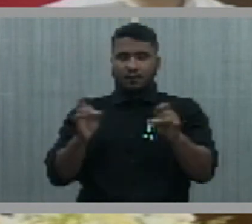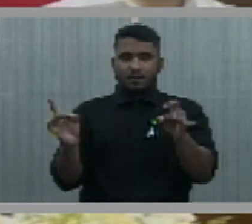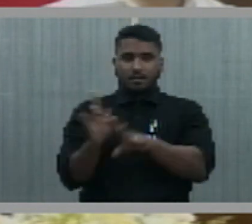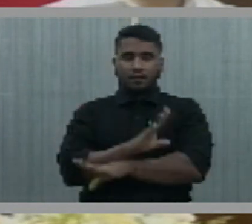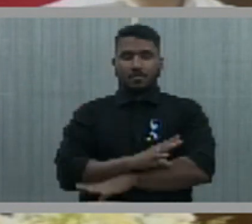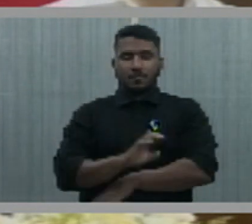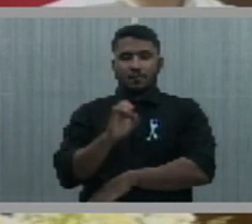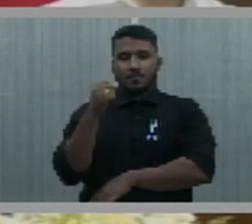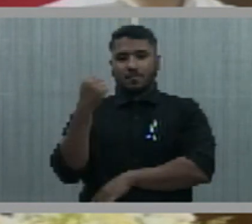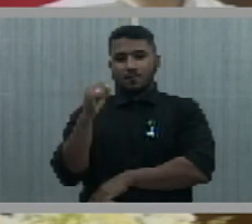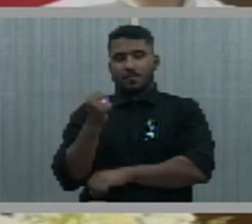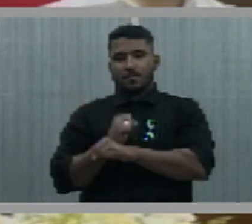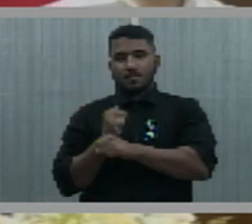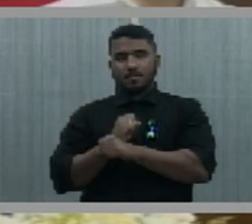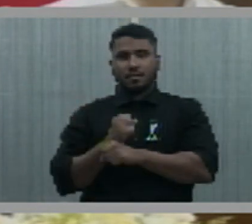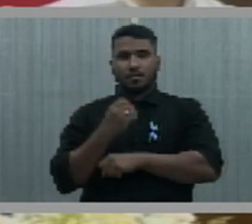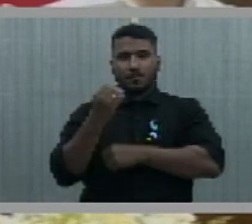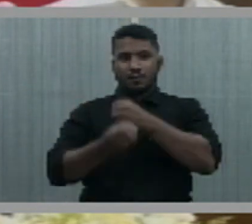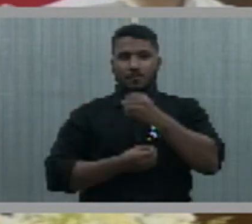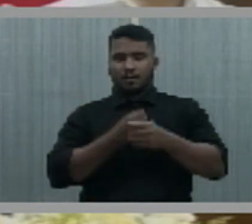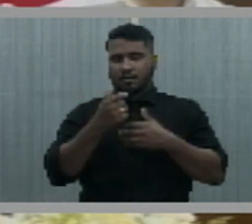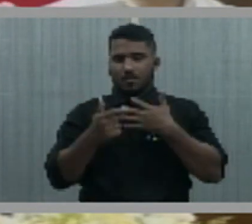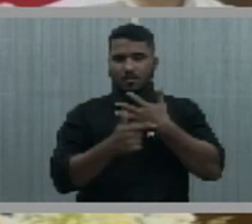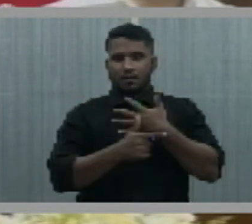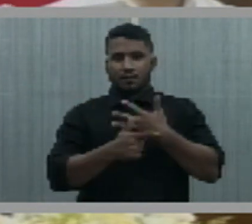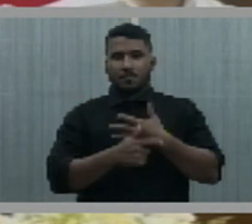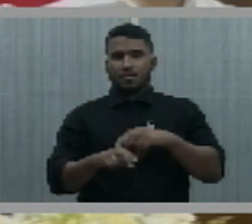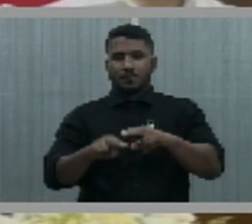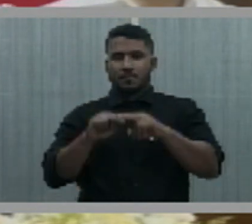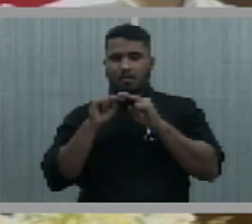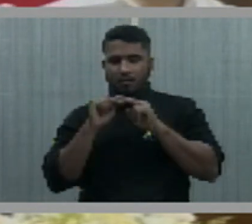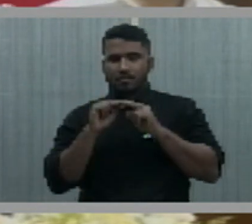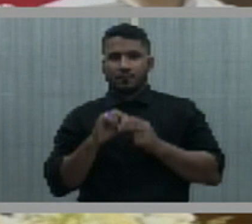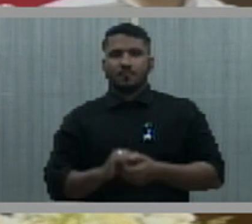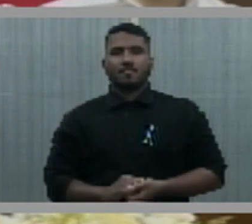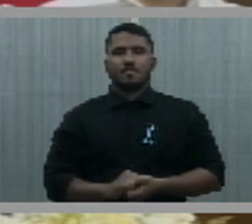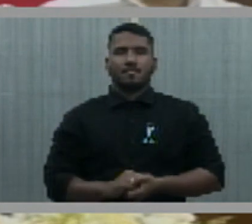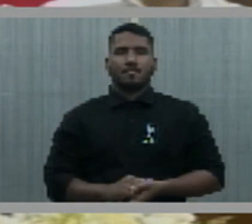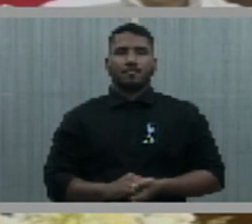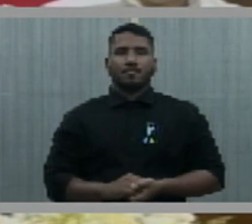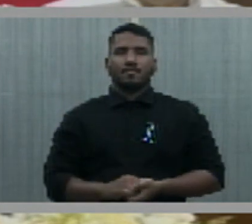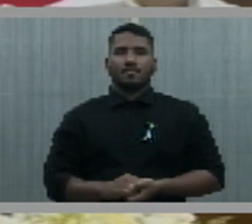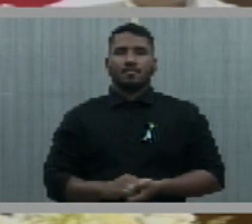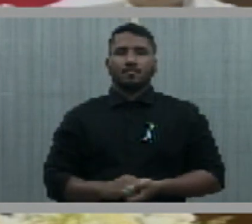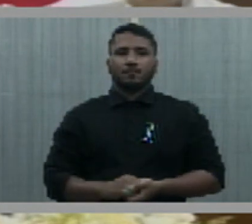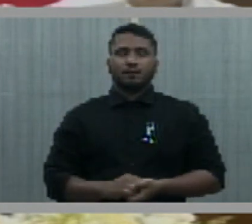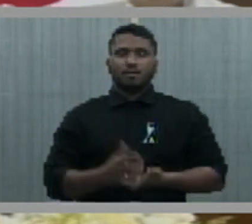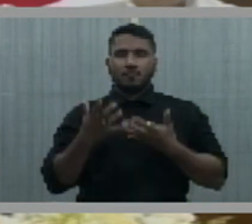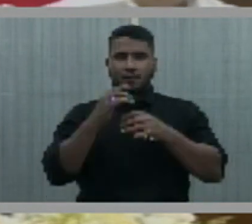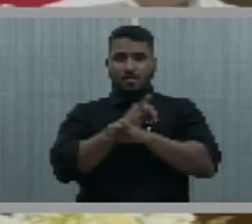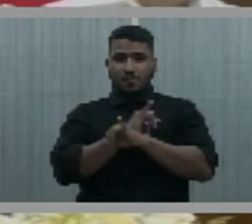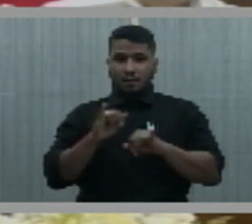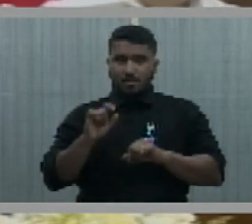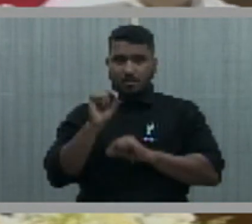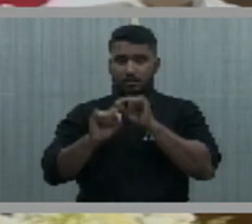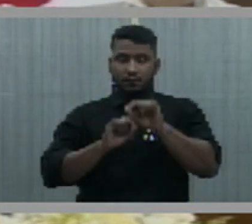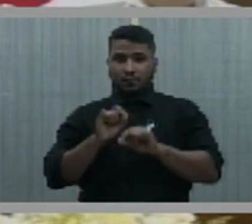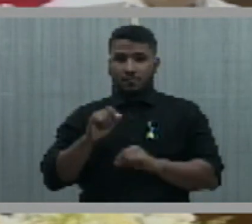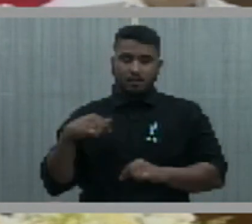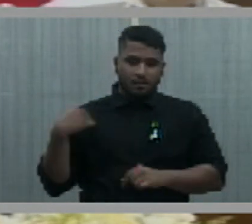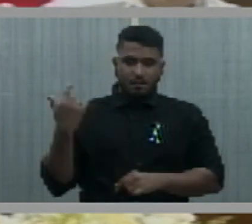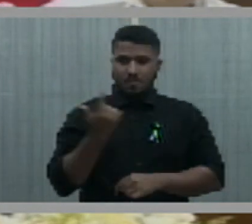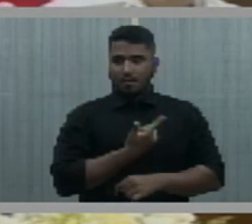com 8 anos na função. Portanto, restou evidenciado que os